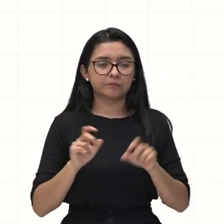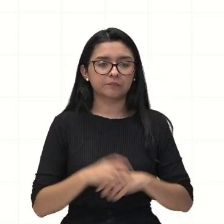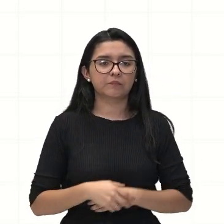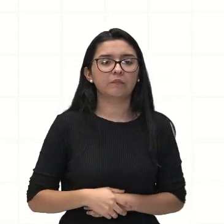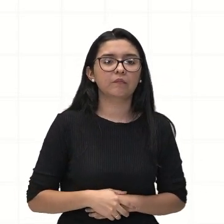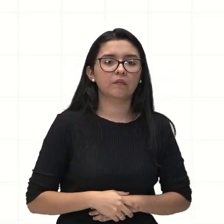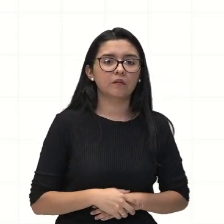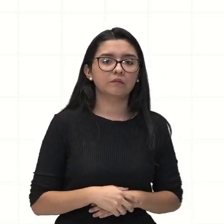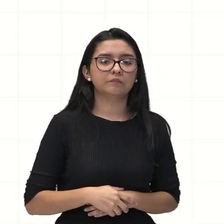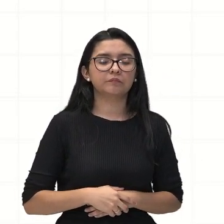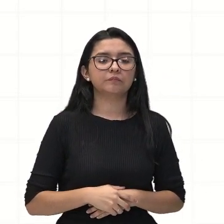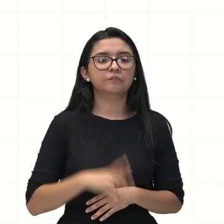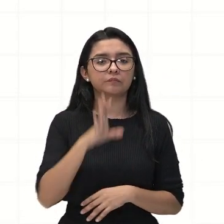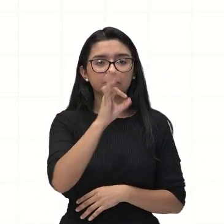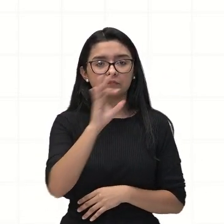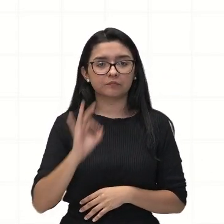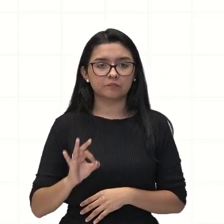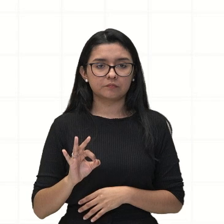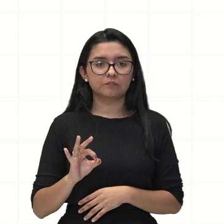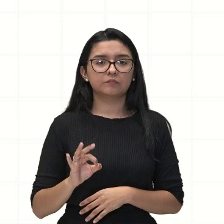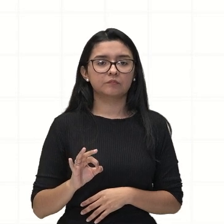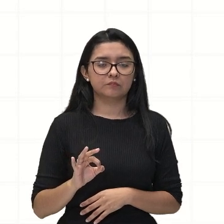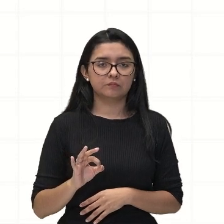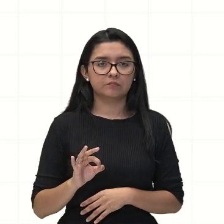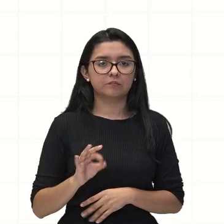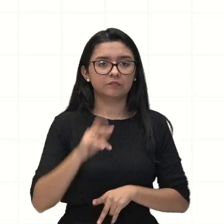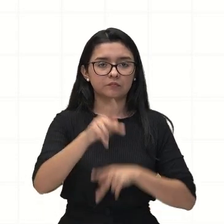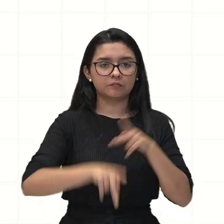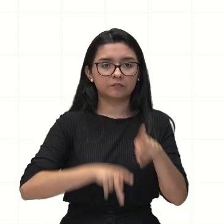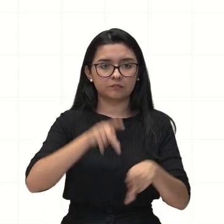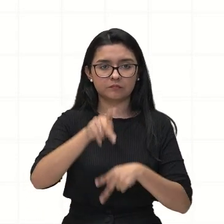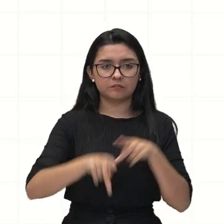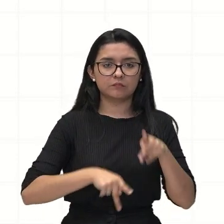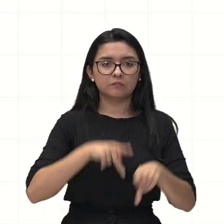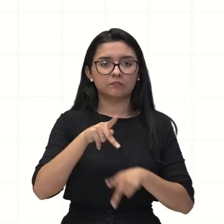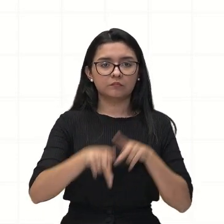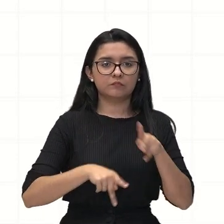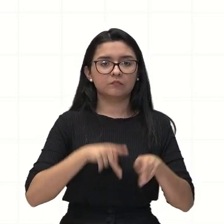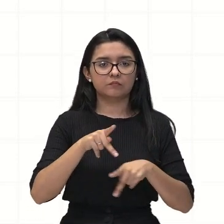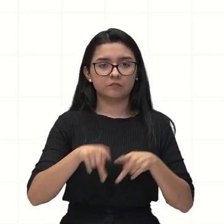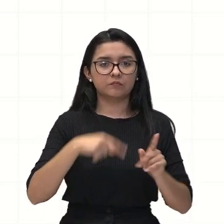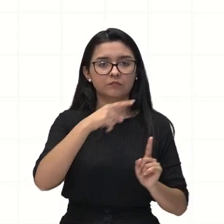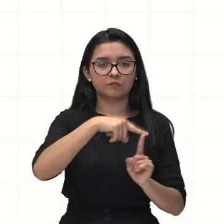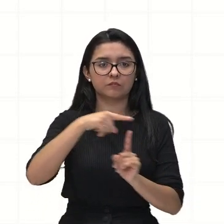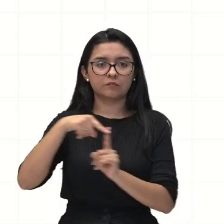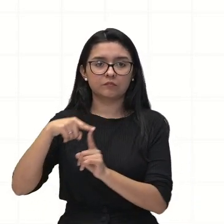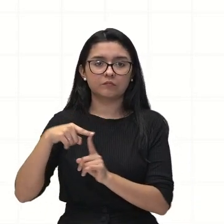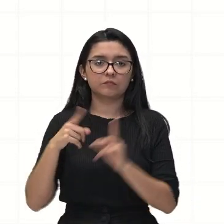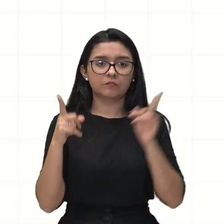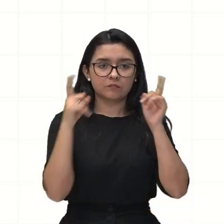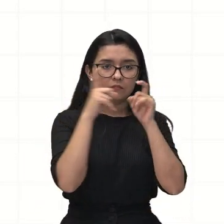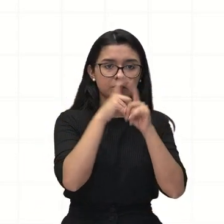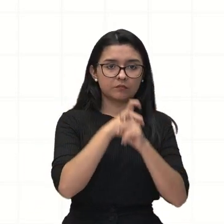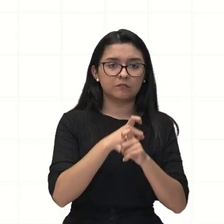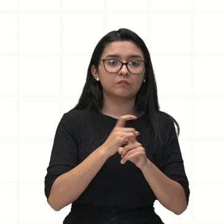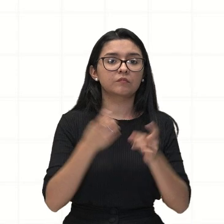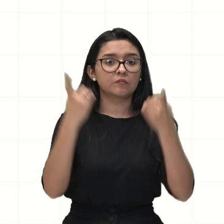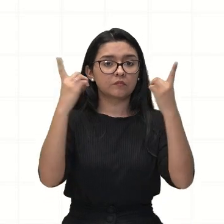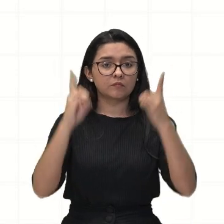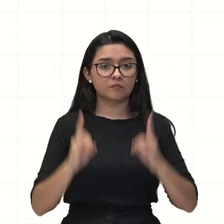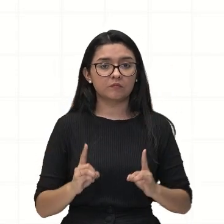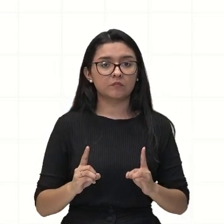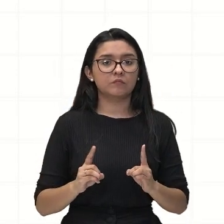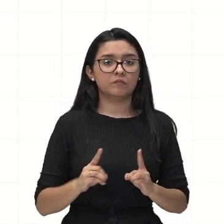porcentagem da população por tipo e grau de dificuldade e deficiência. Isso foi feito no Brasil, né,